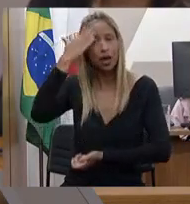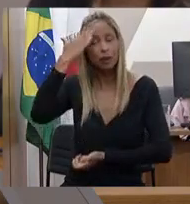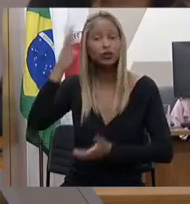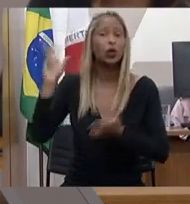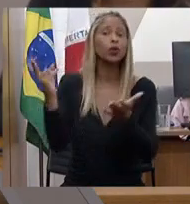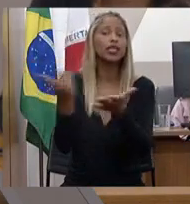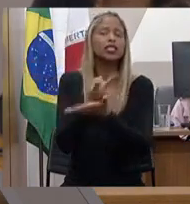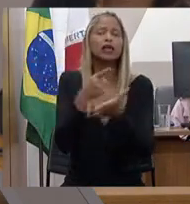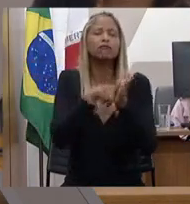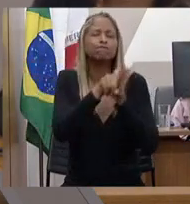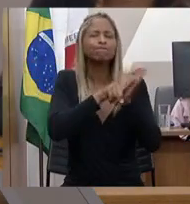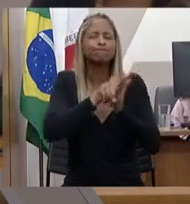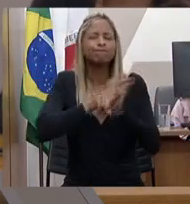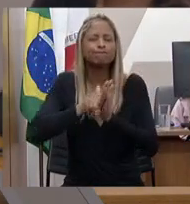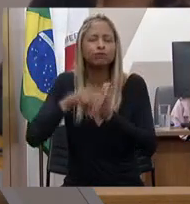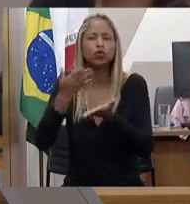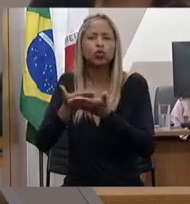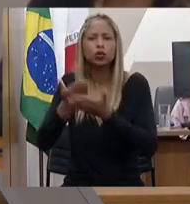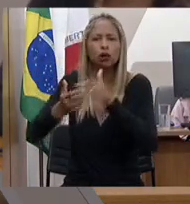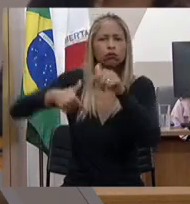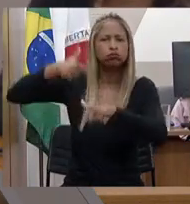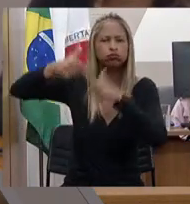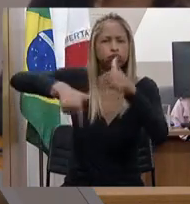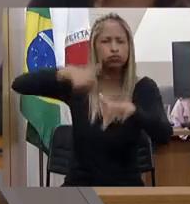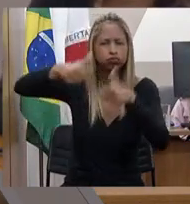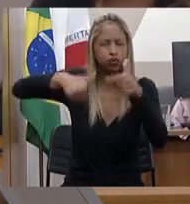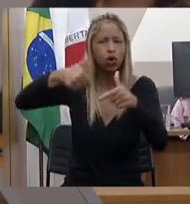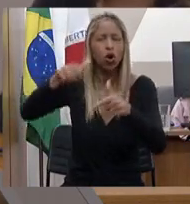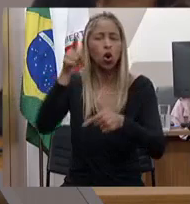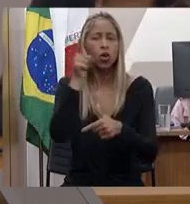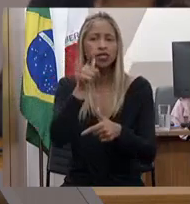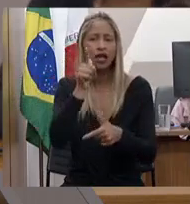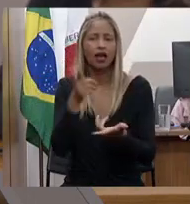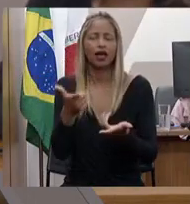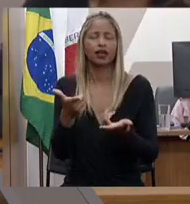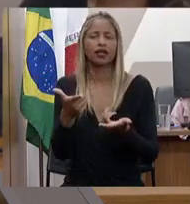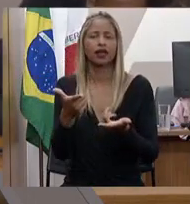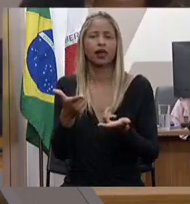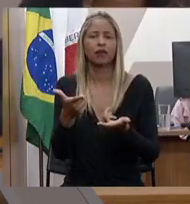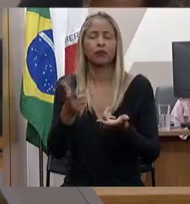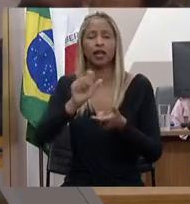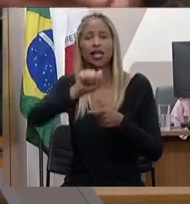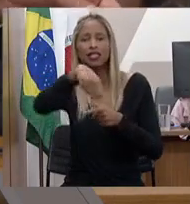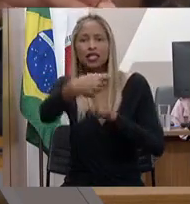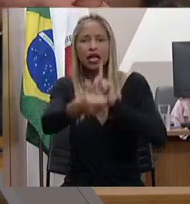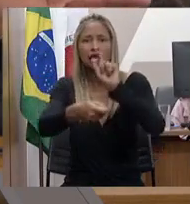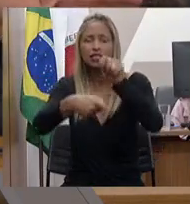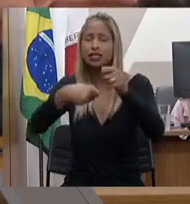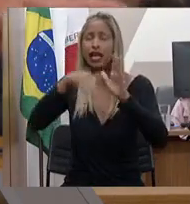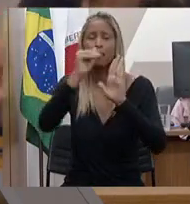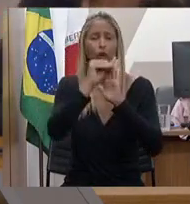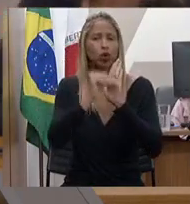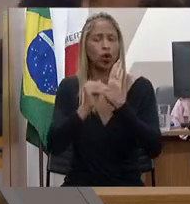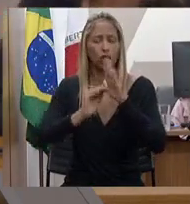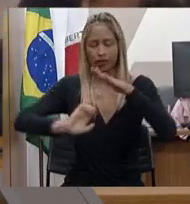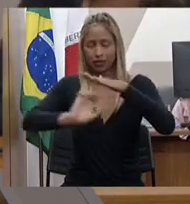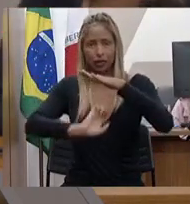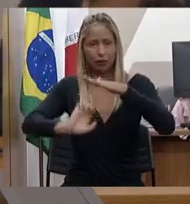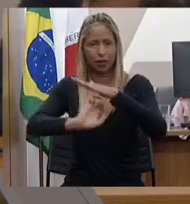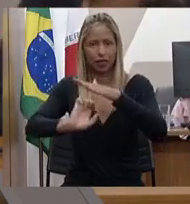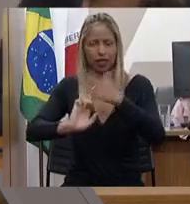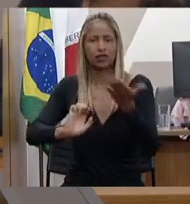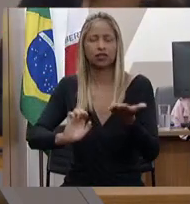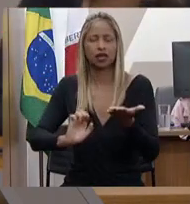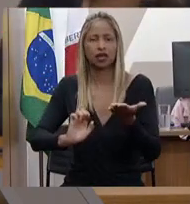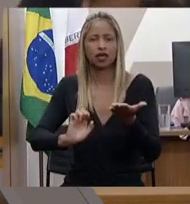estudar lutar que a gente recupere as cipas que viraram um protocolo das empresas que as pipas